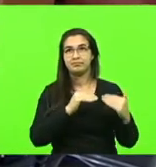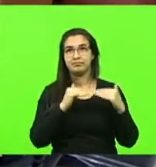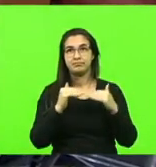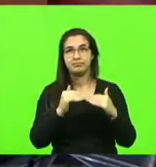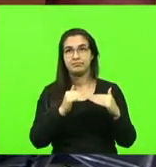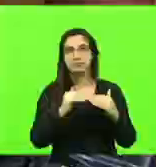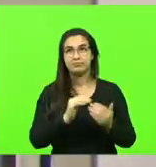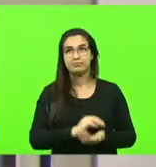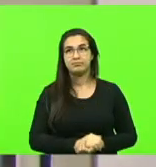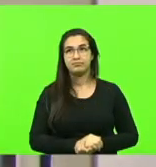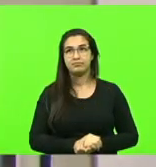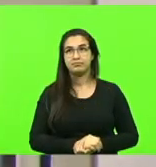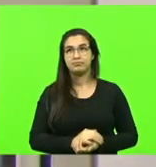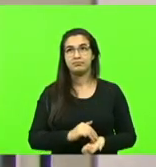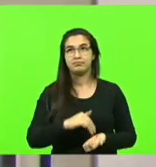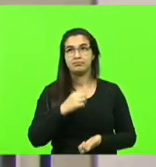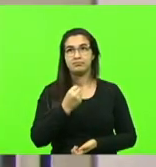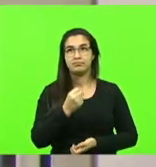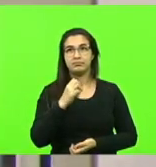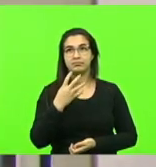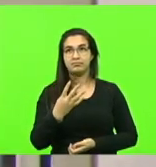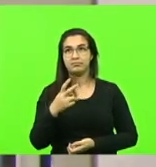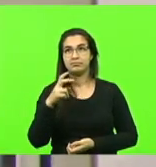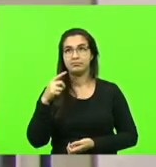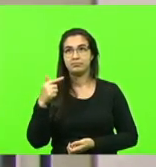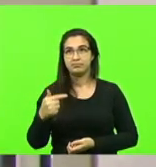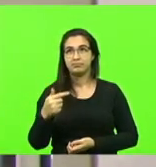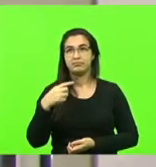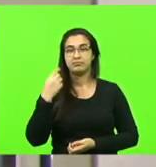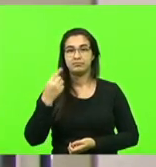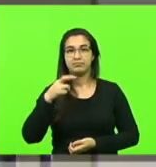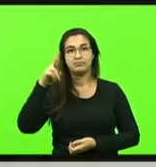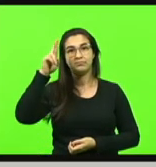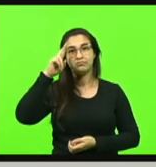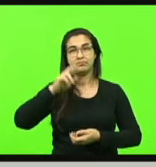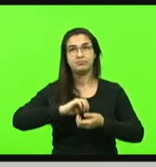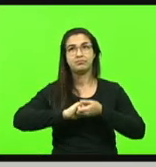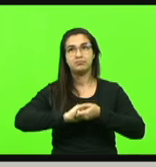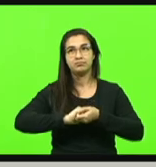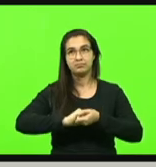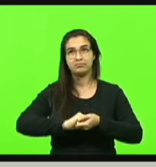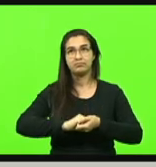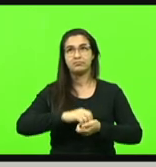Aprovado por unanimidade. Moção 847, ator deputado Floriano, cumprimentando o pastor